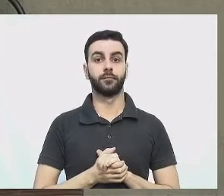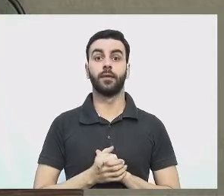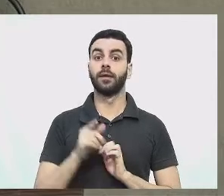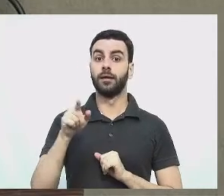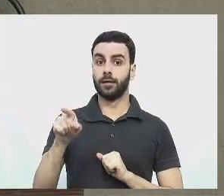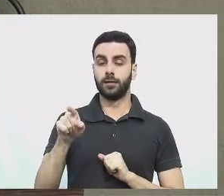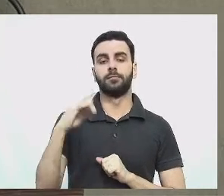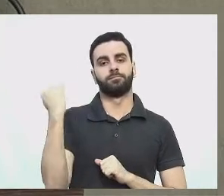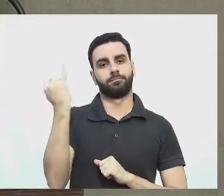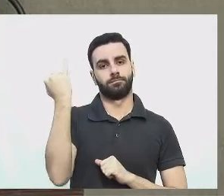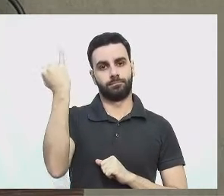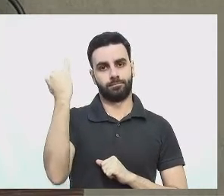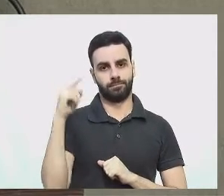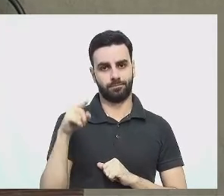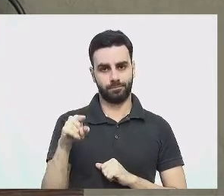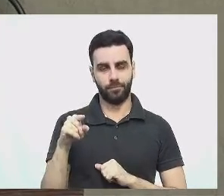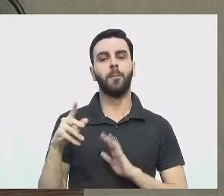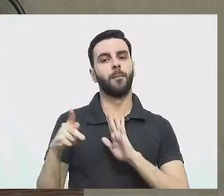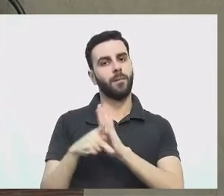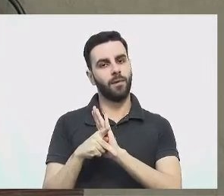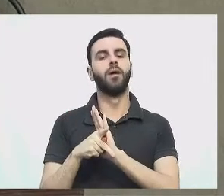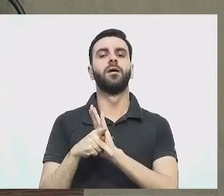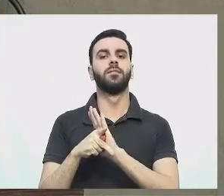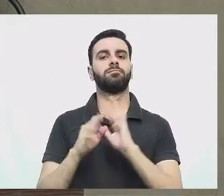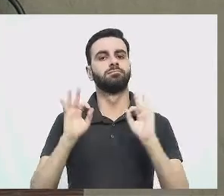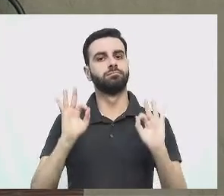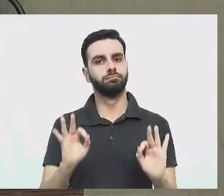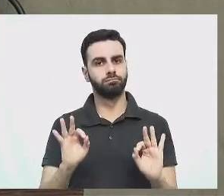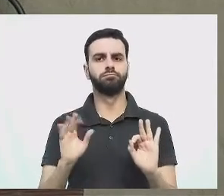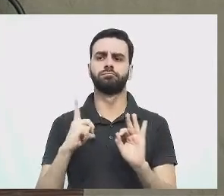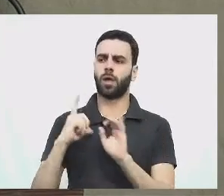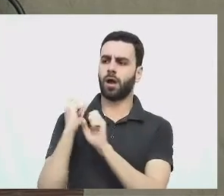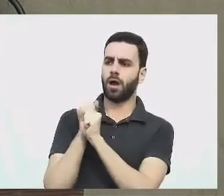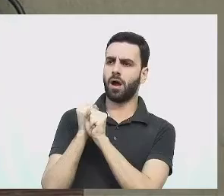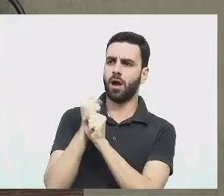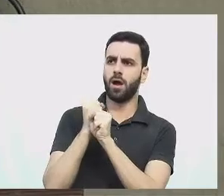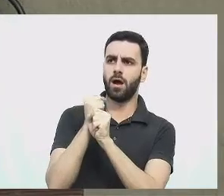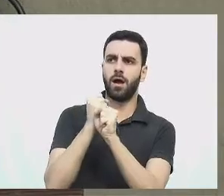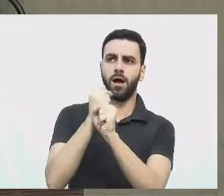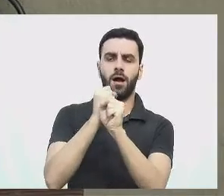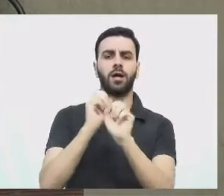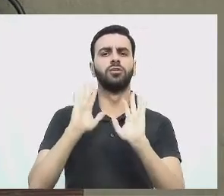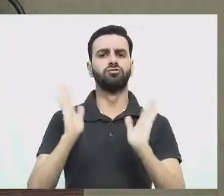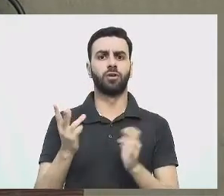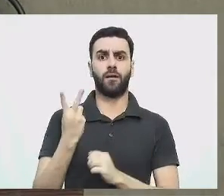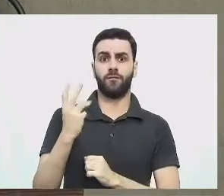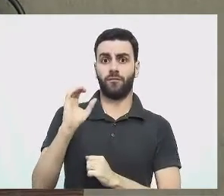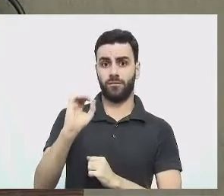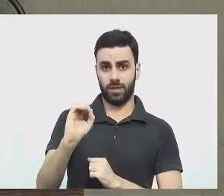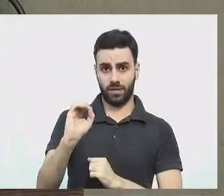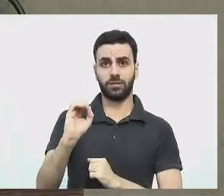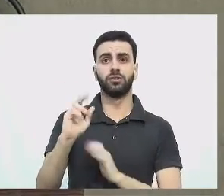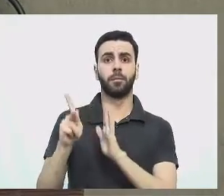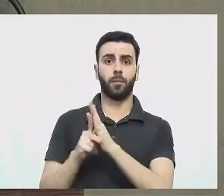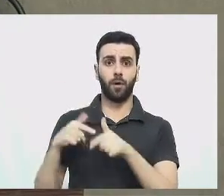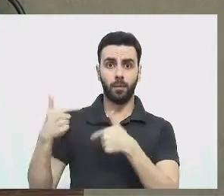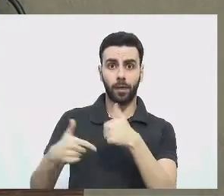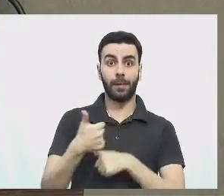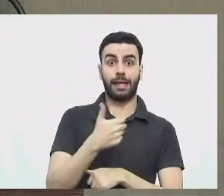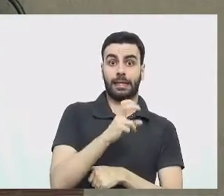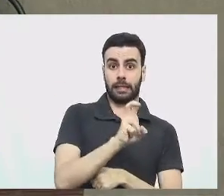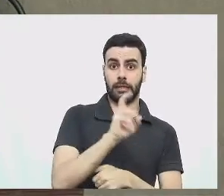Isso foi fundamental para que houvesse, ao longo desses anos, 20 anos de trabalho e 15